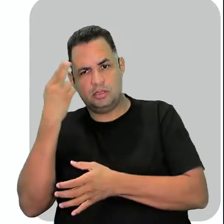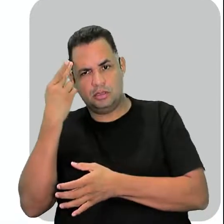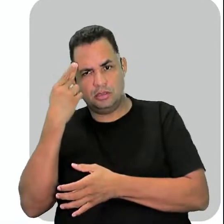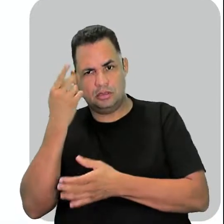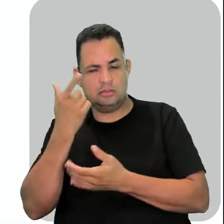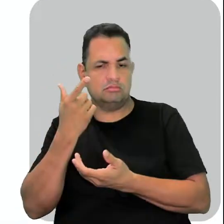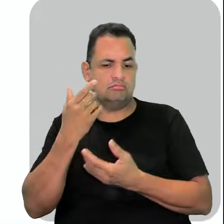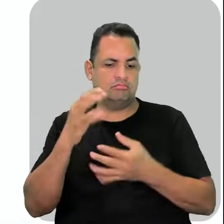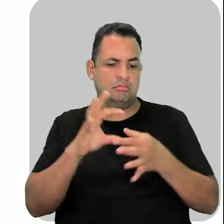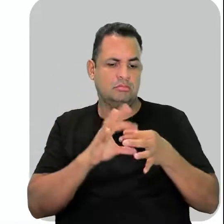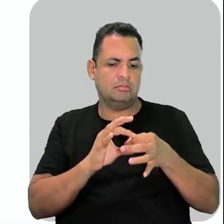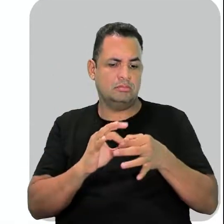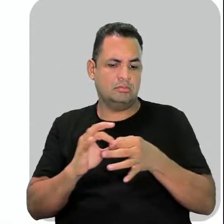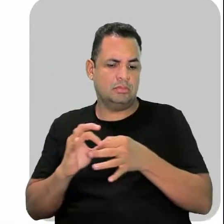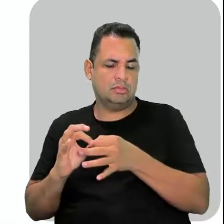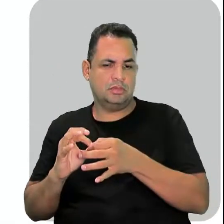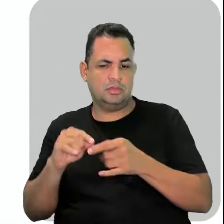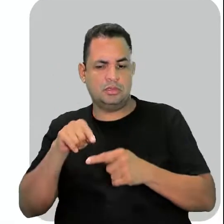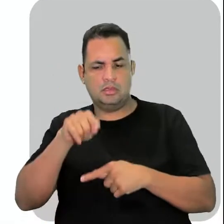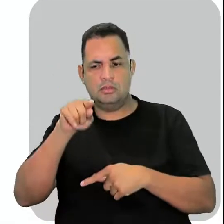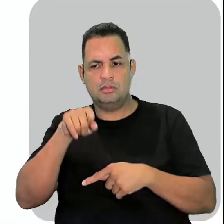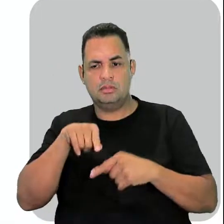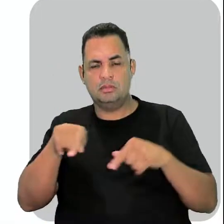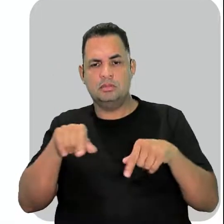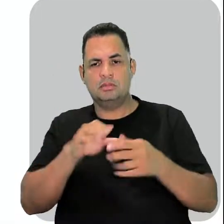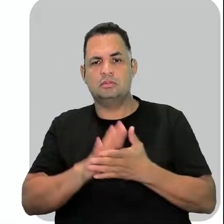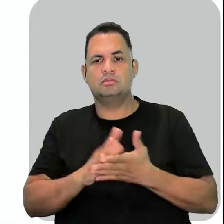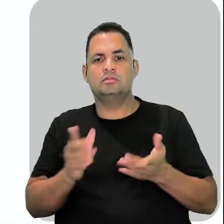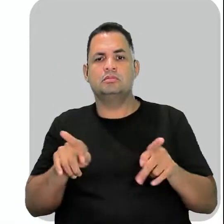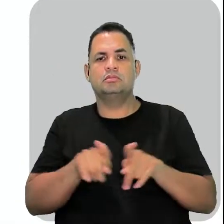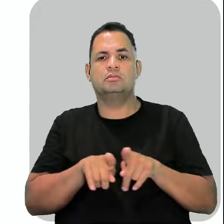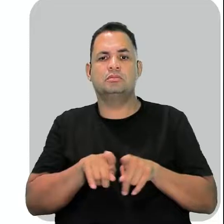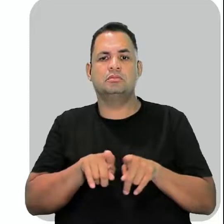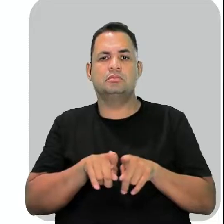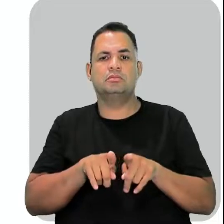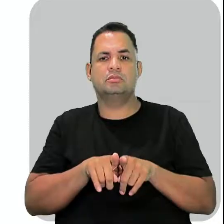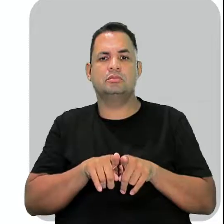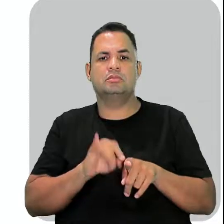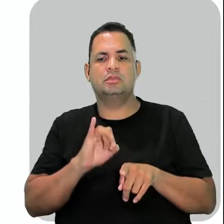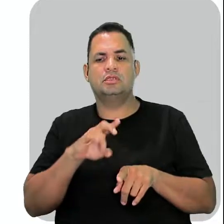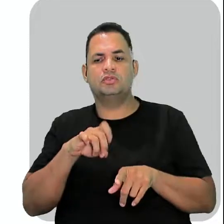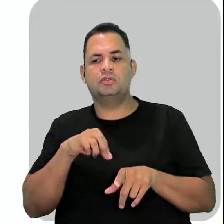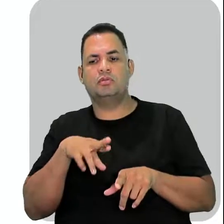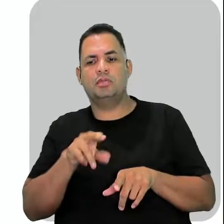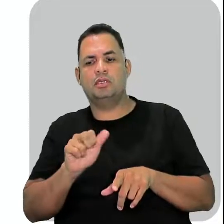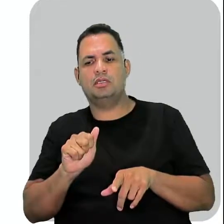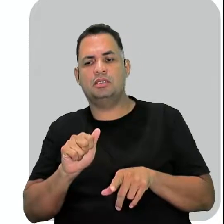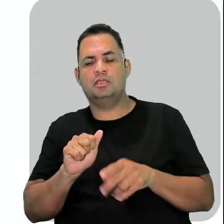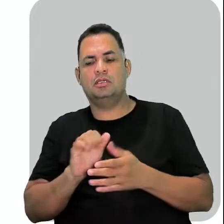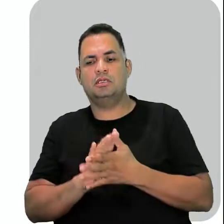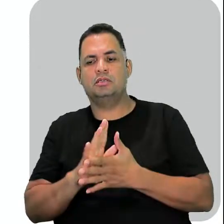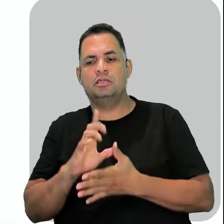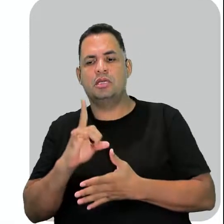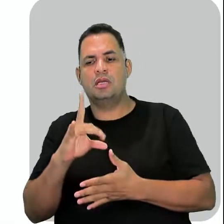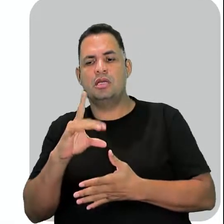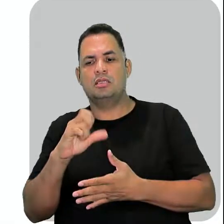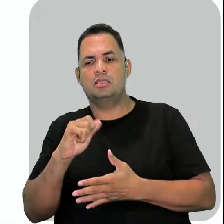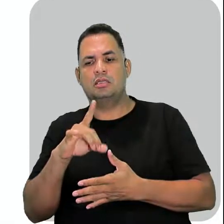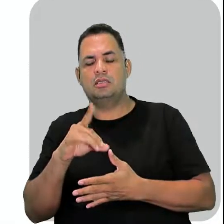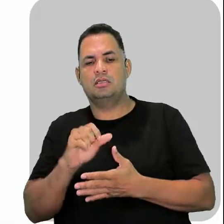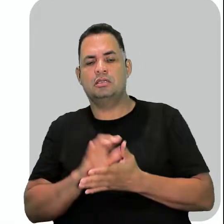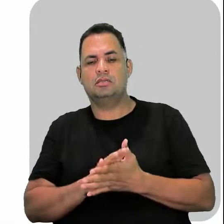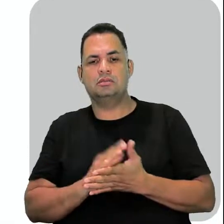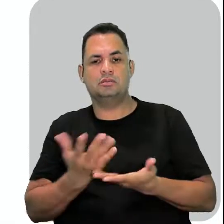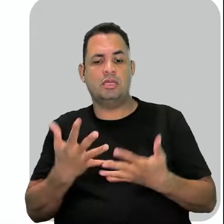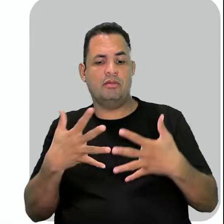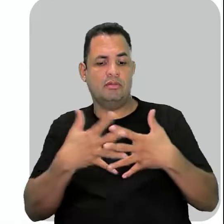e o outro é uma cadeia ramificada. Aí nós também temos isomeria de cadeia. Entenderam? Não